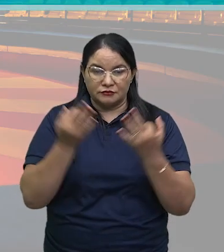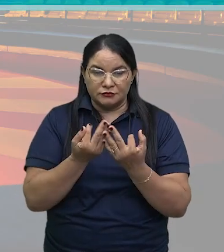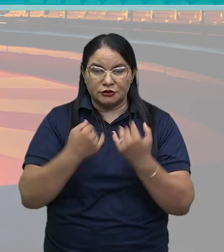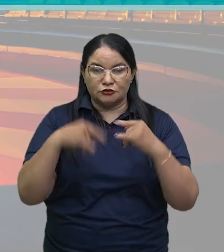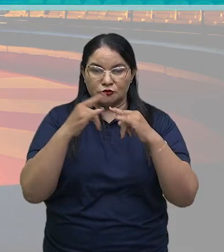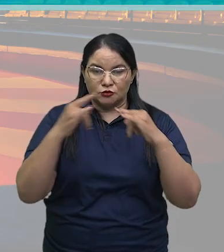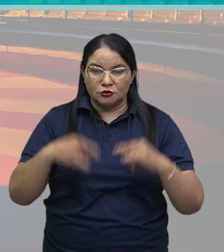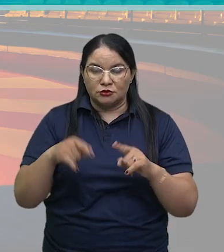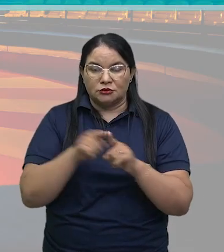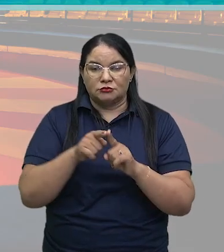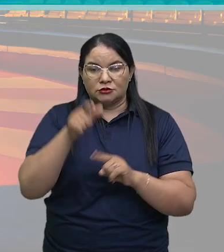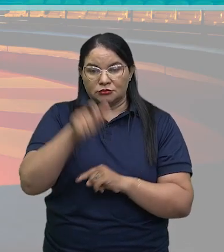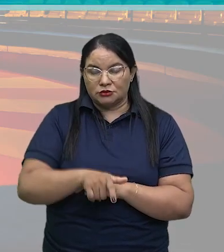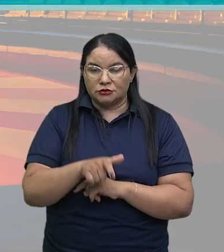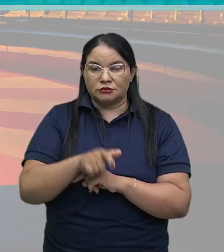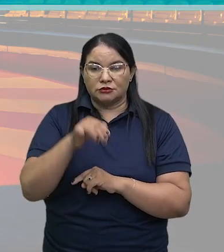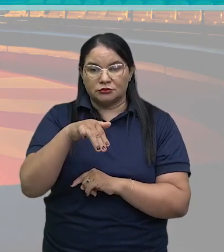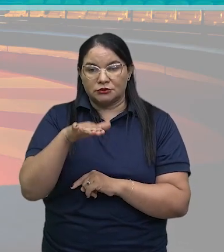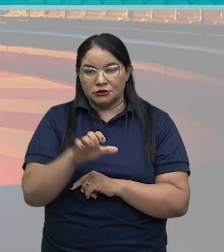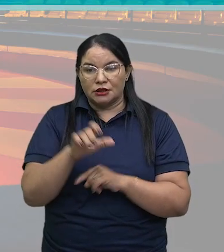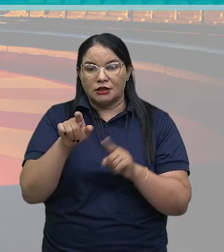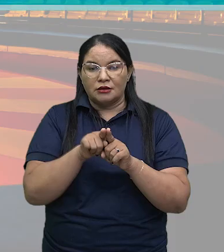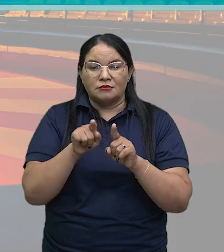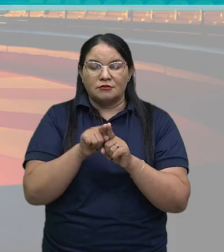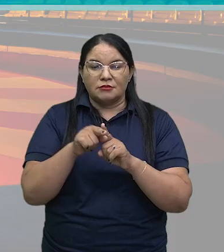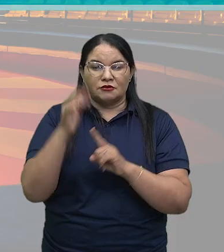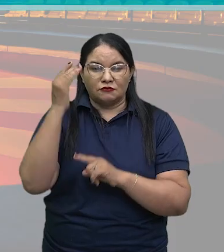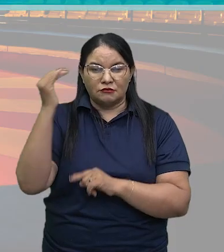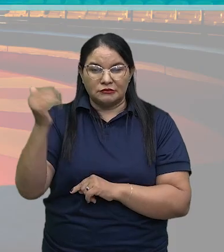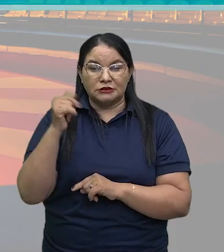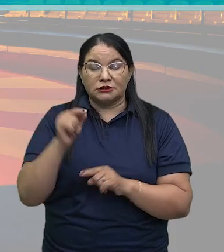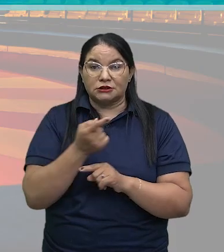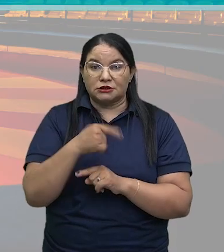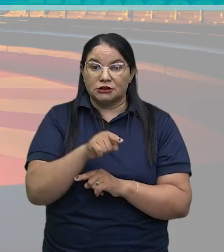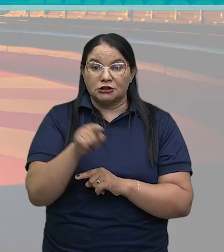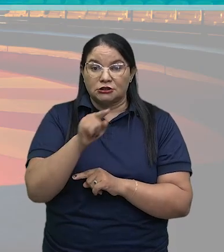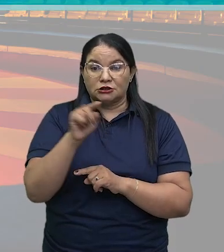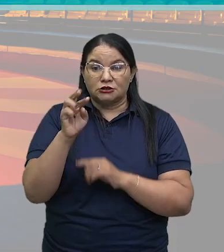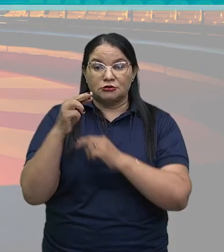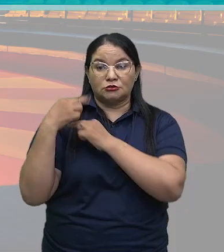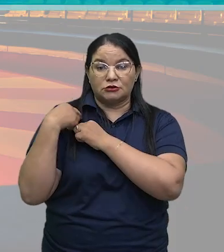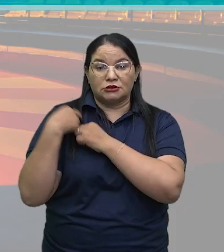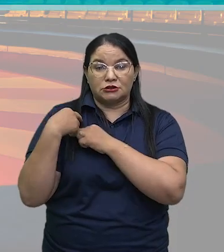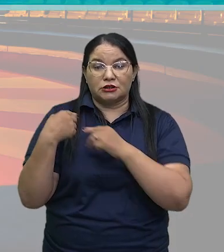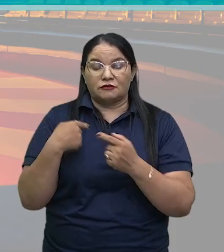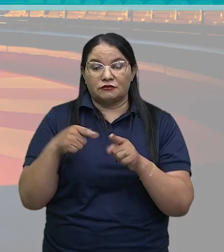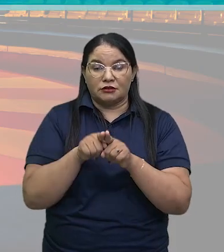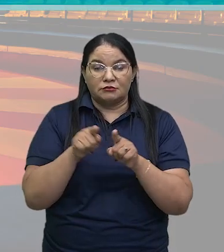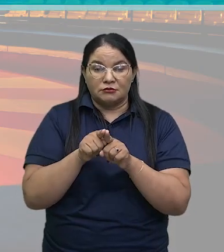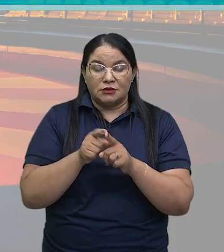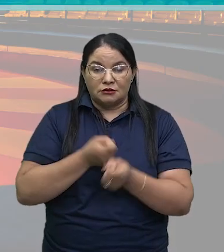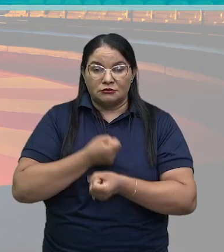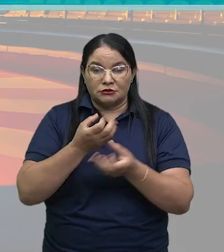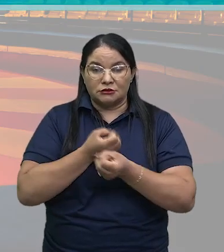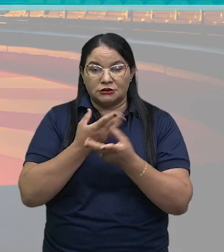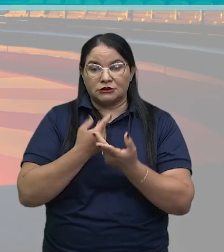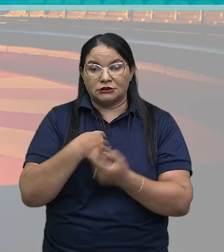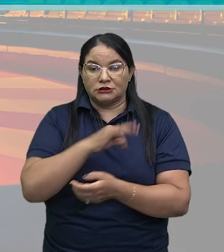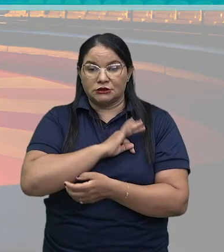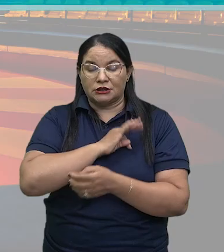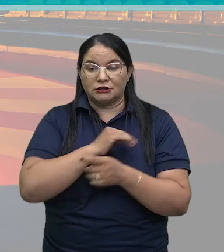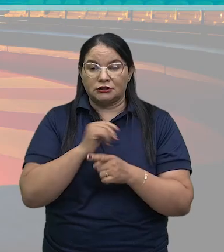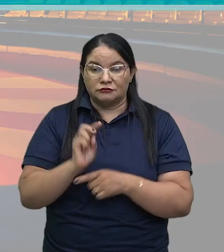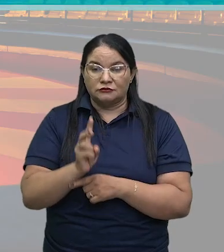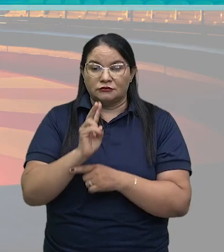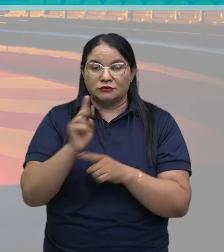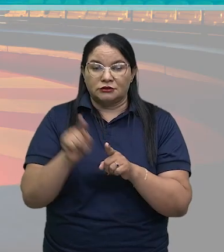famílias circenses, mestres de ofícios e artistas experientes são grandes responsáveis por manter e transmitir saberes, técnicas e